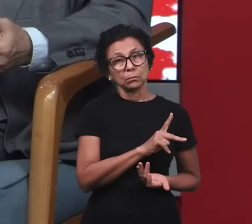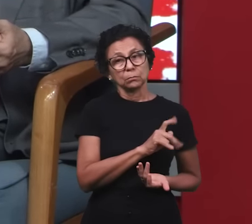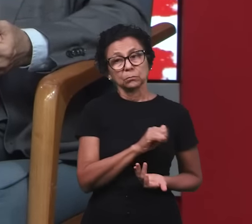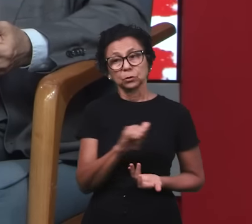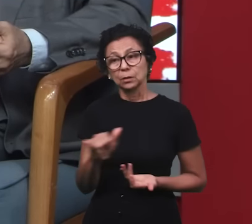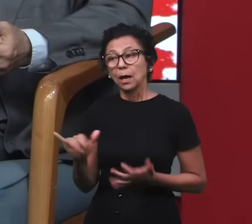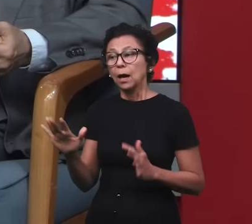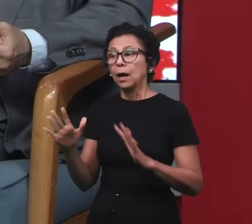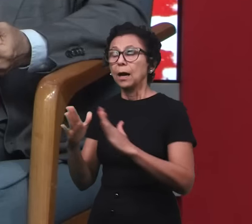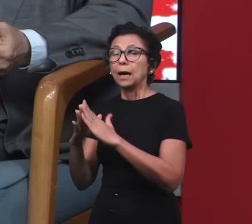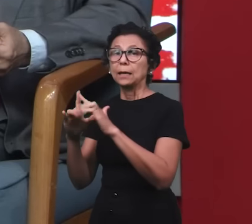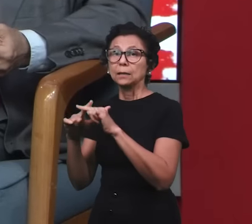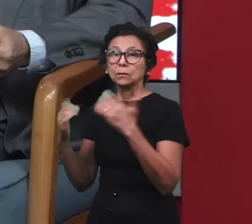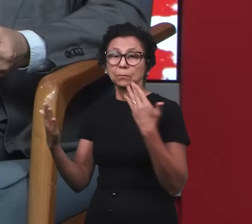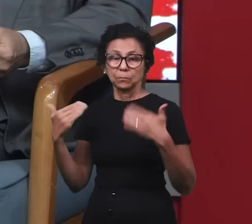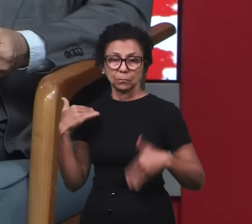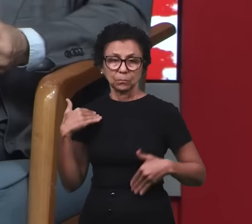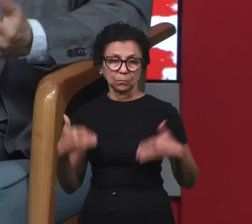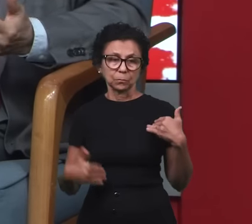corpo.